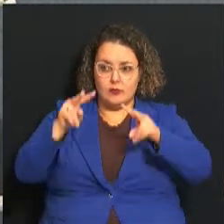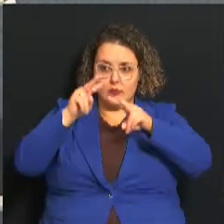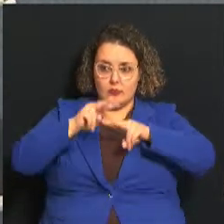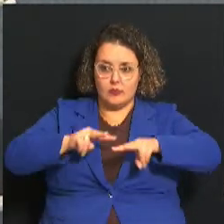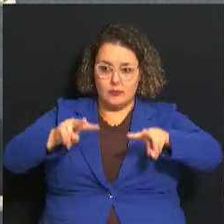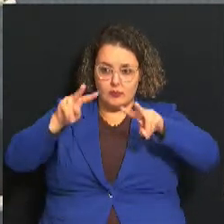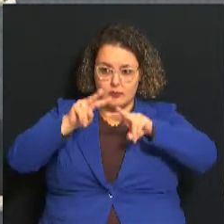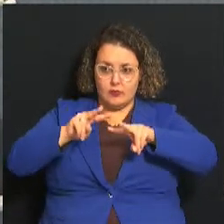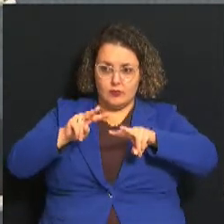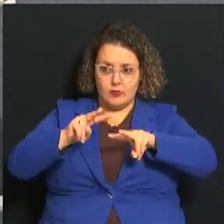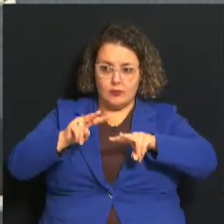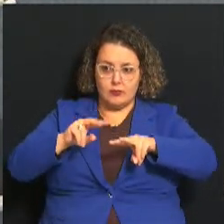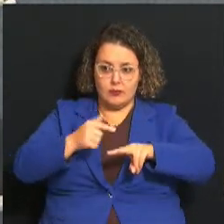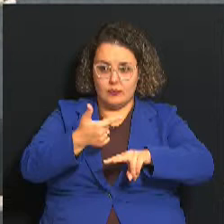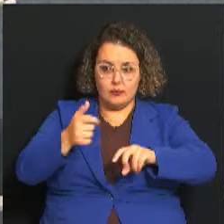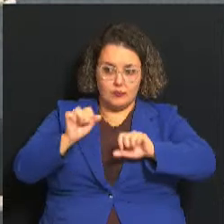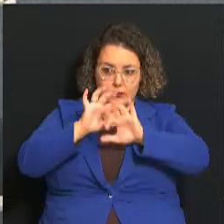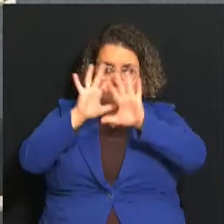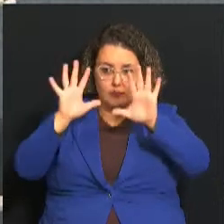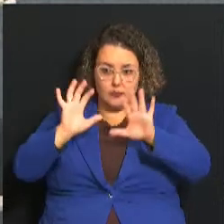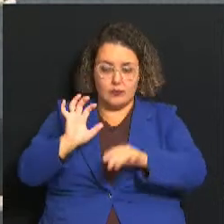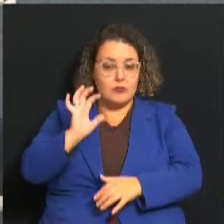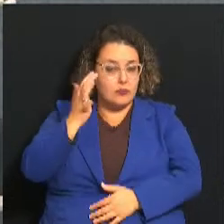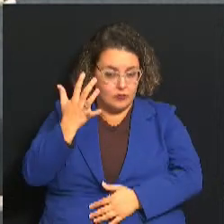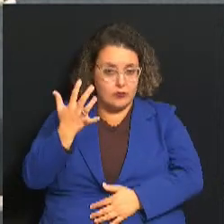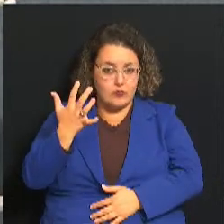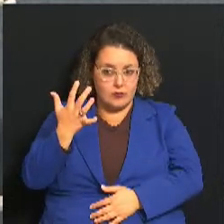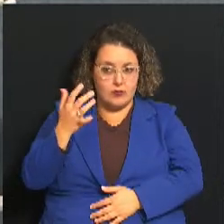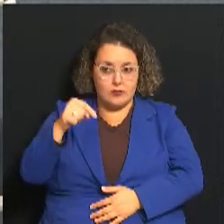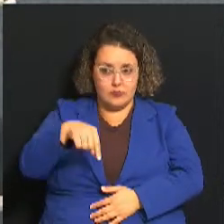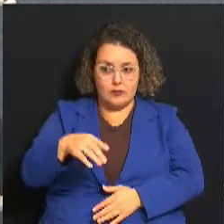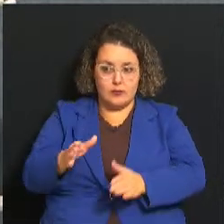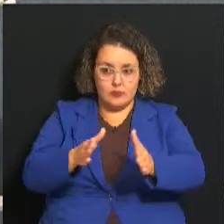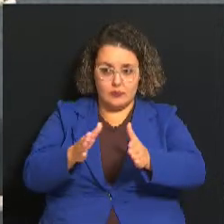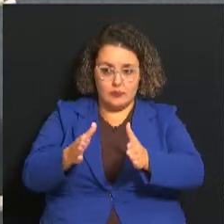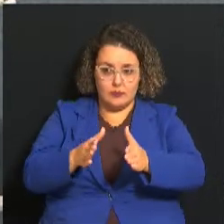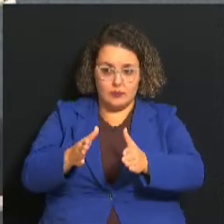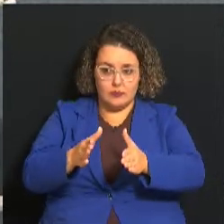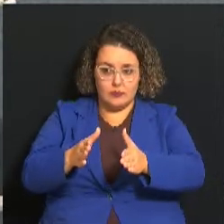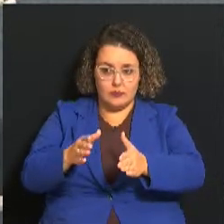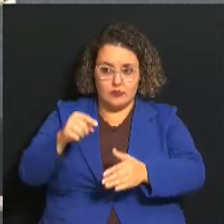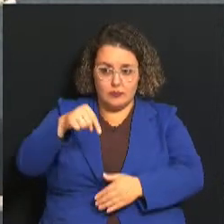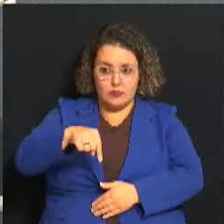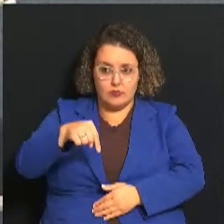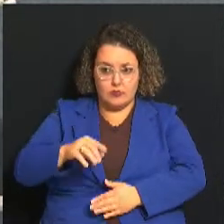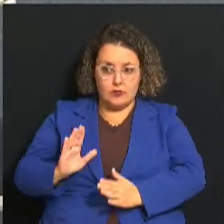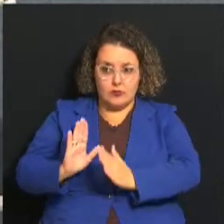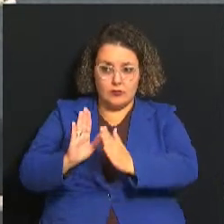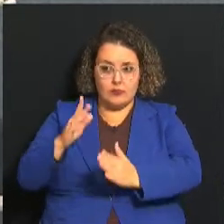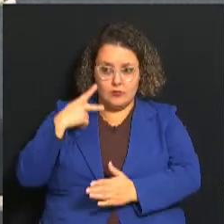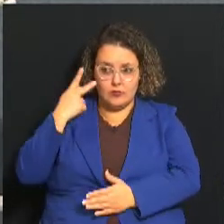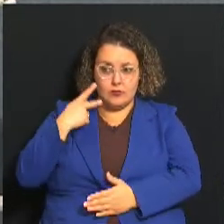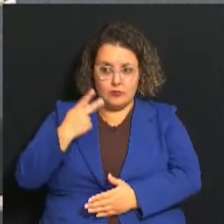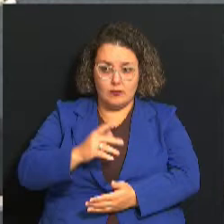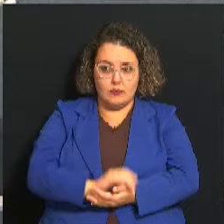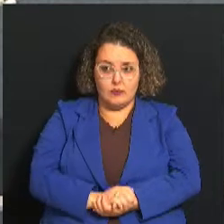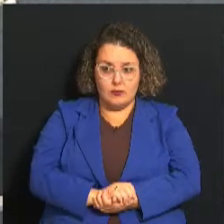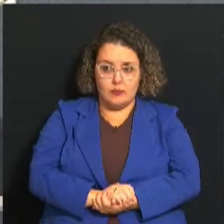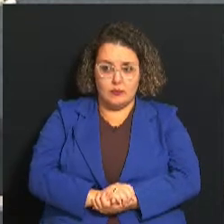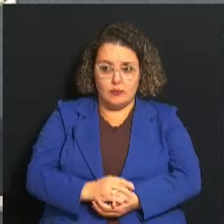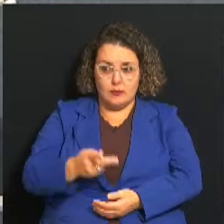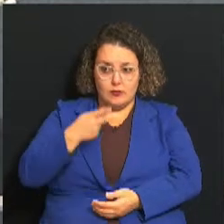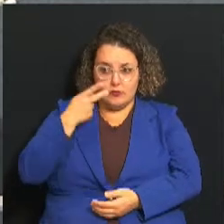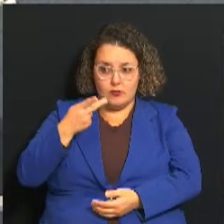não tenho muita clareza do que está acontecendo nesta instalação dessa frente parlamentar. Como você falou que é um